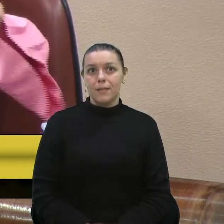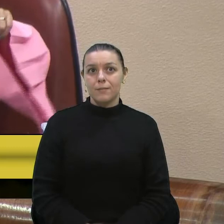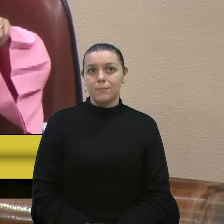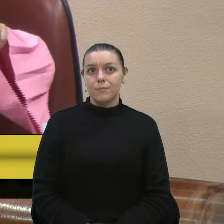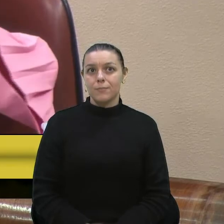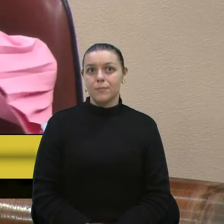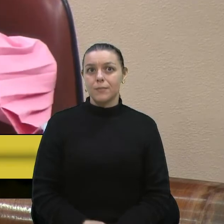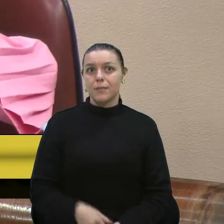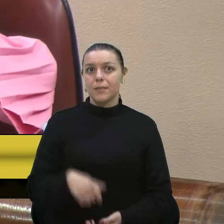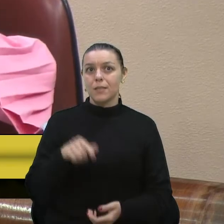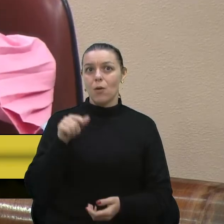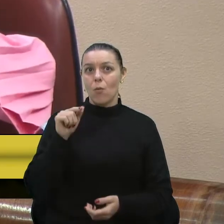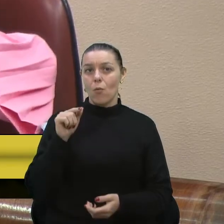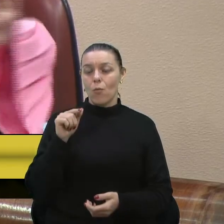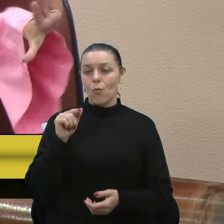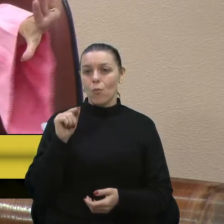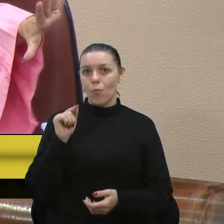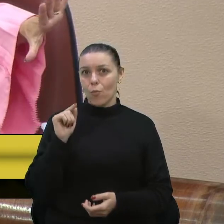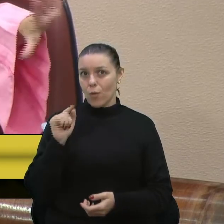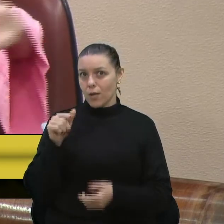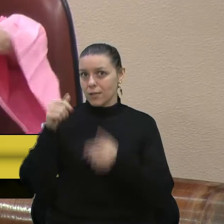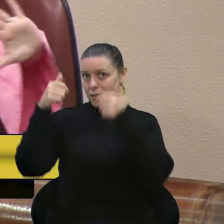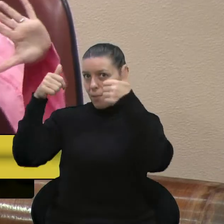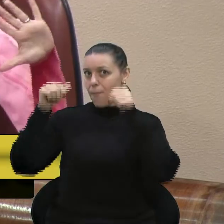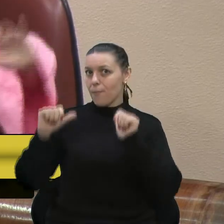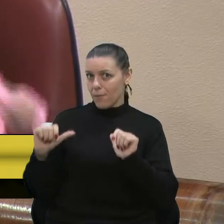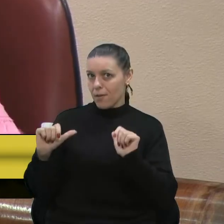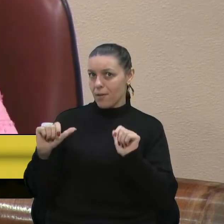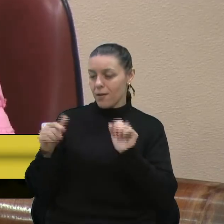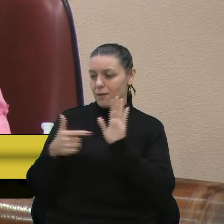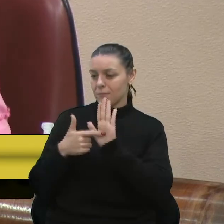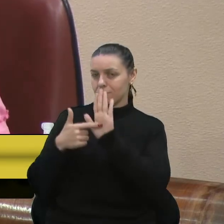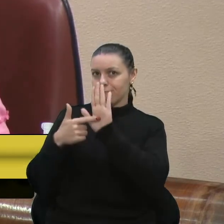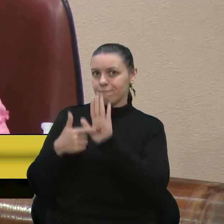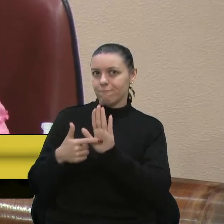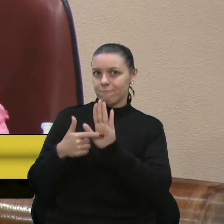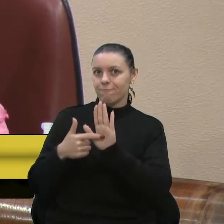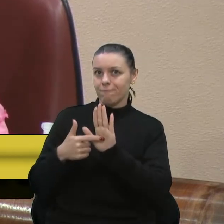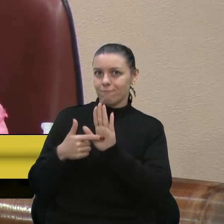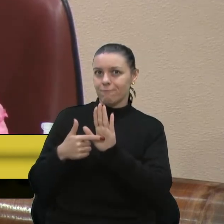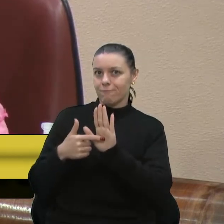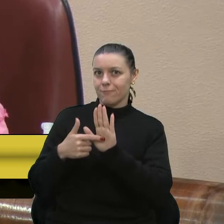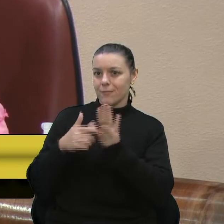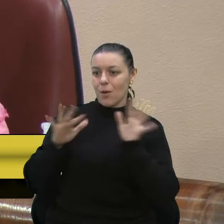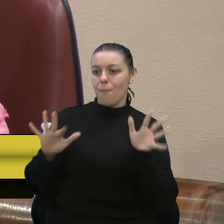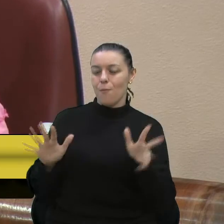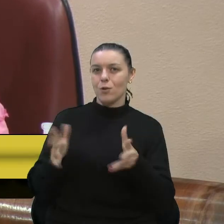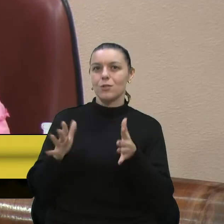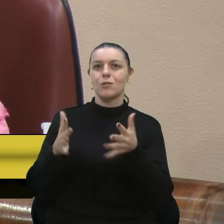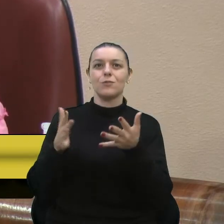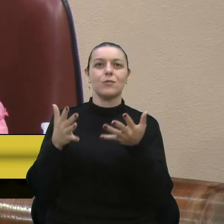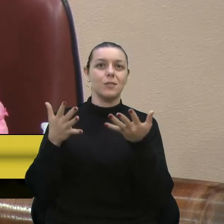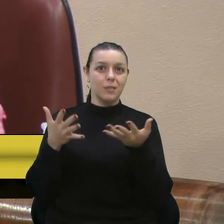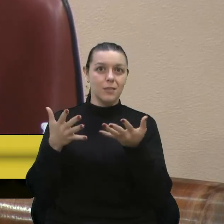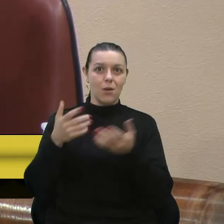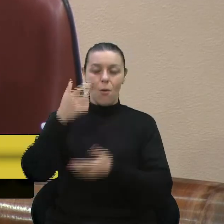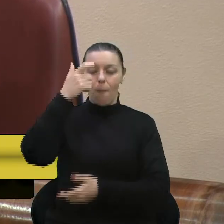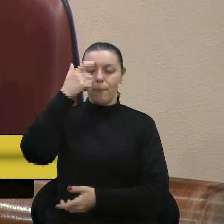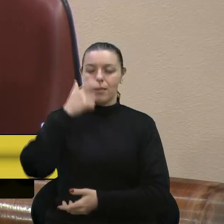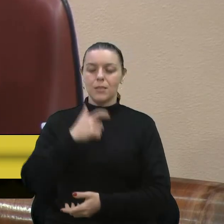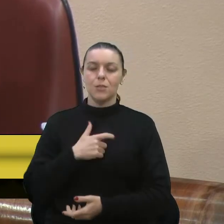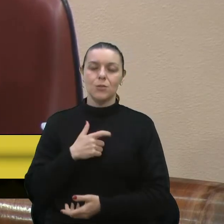essa placa que sirva, que vai estar aqui, que sirva de inspiração de uma pessoa